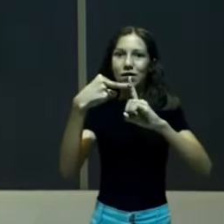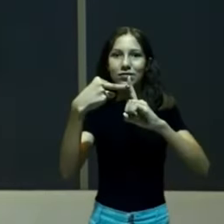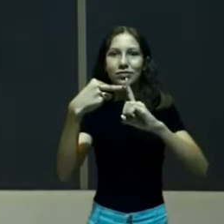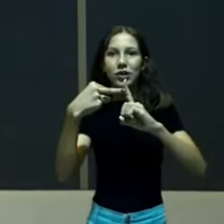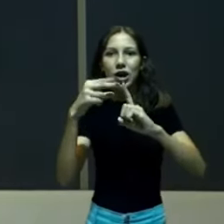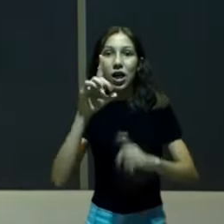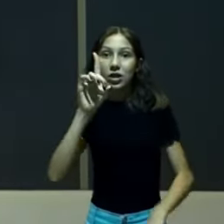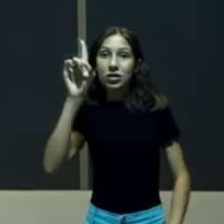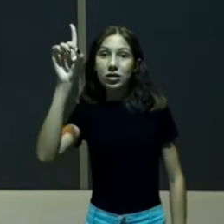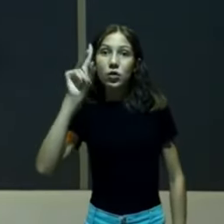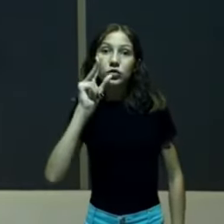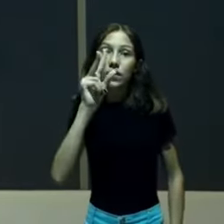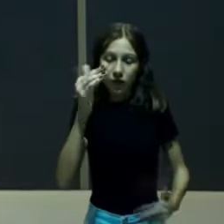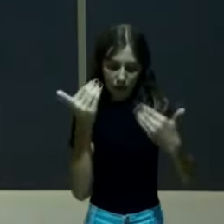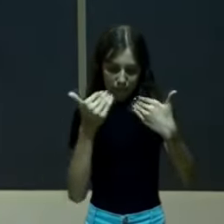a sua entrega.